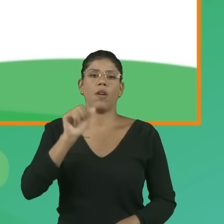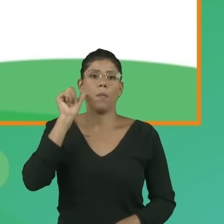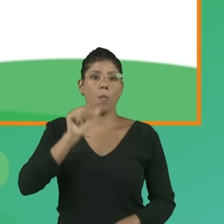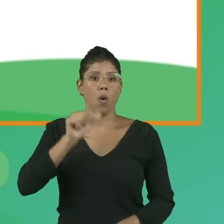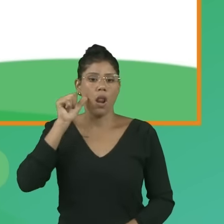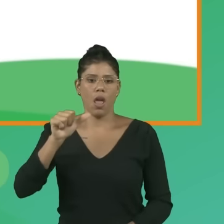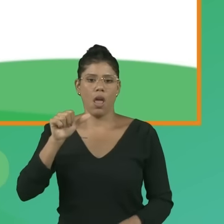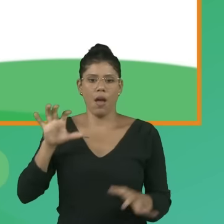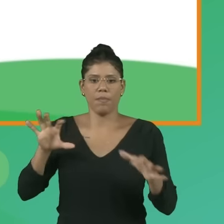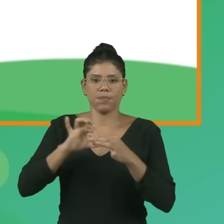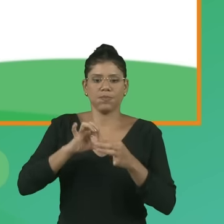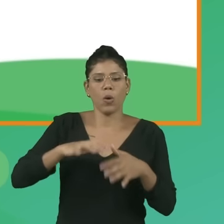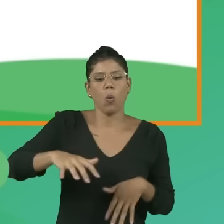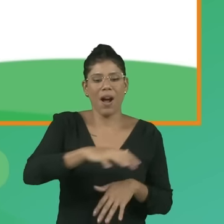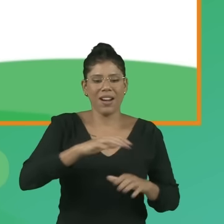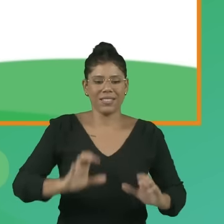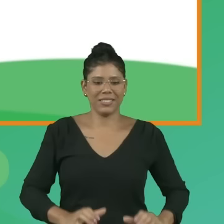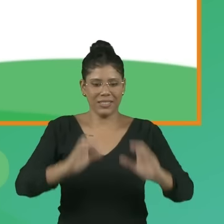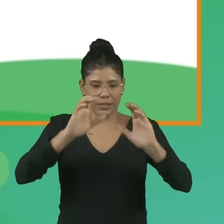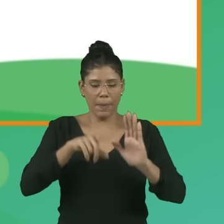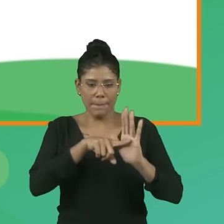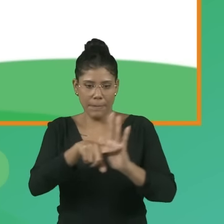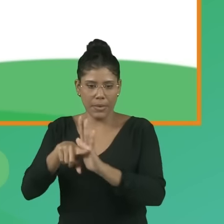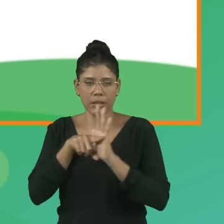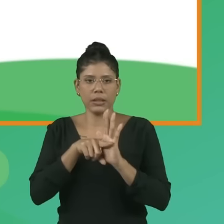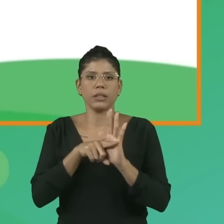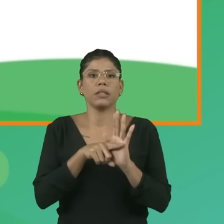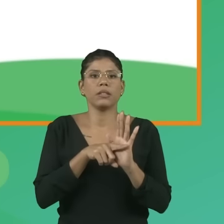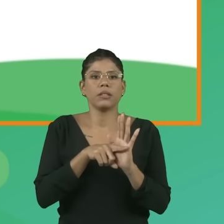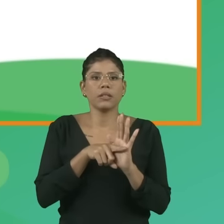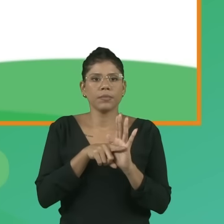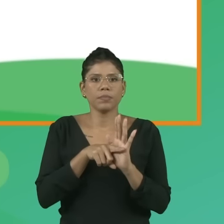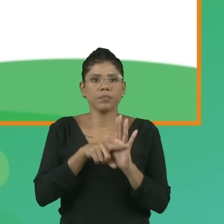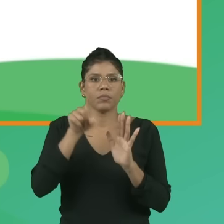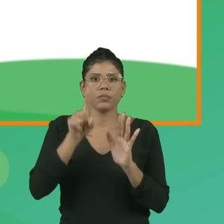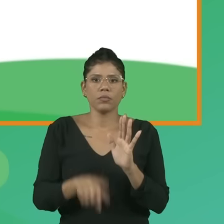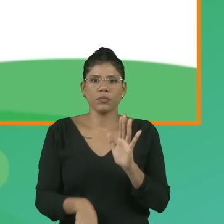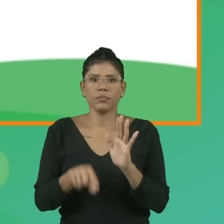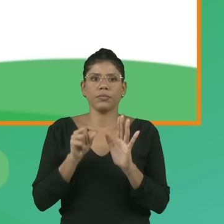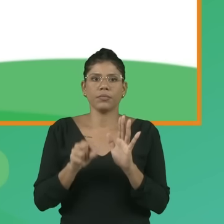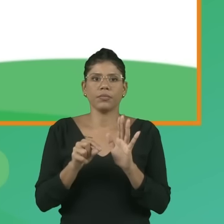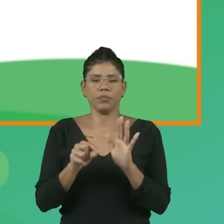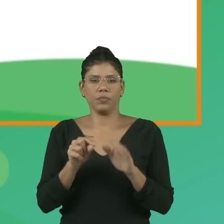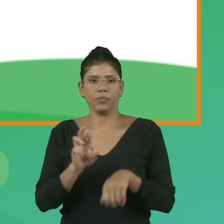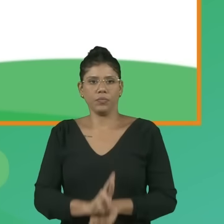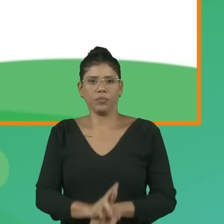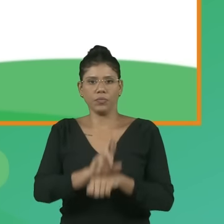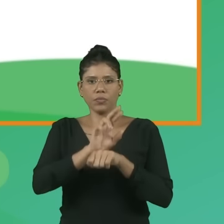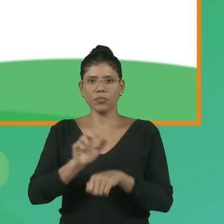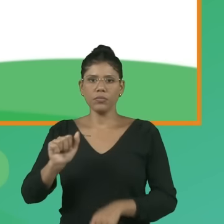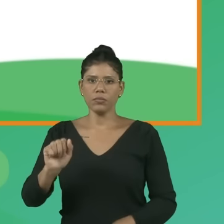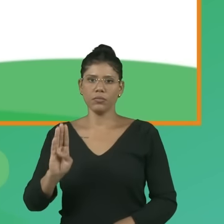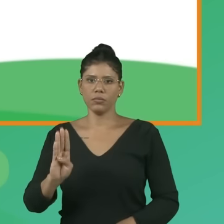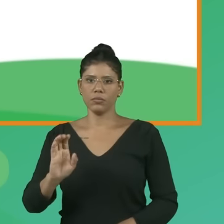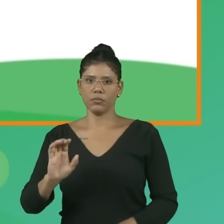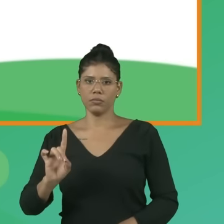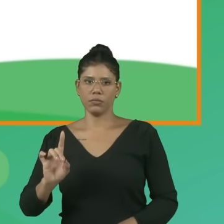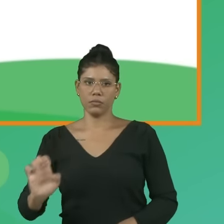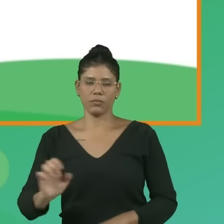científico descrita no texto é representativa da substituição das atividades domésticas.